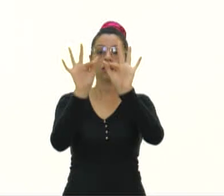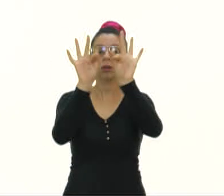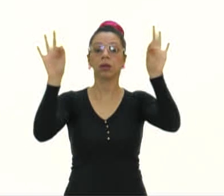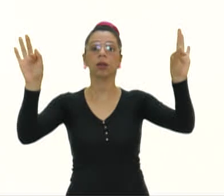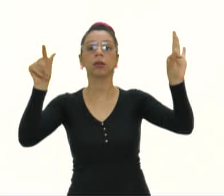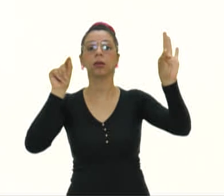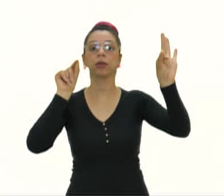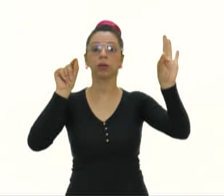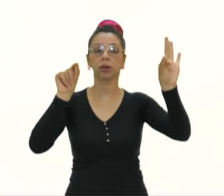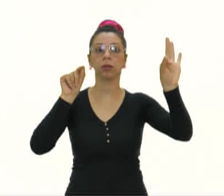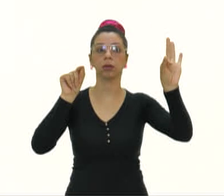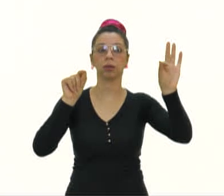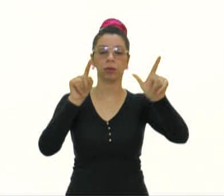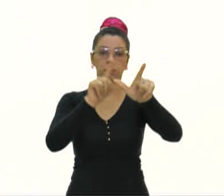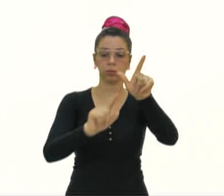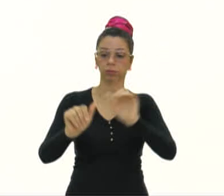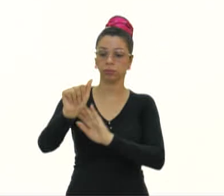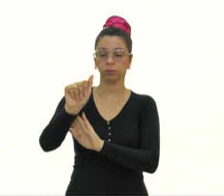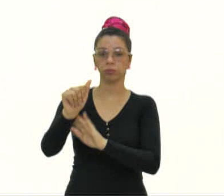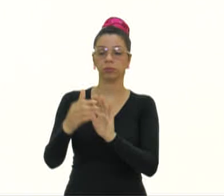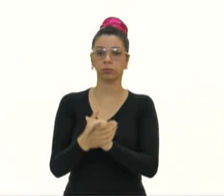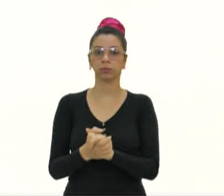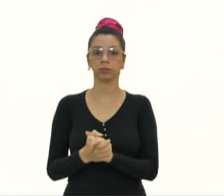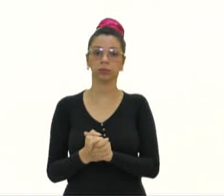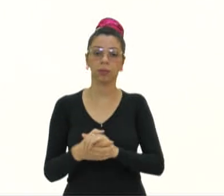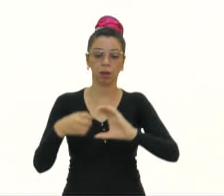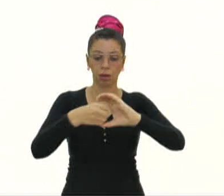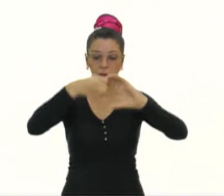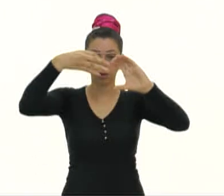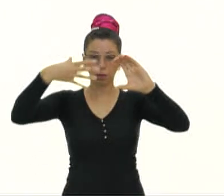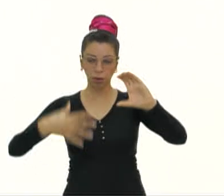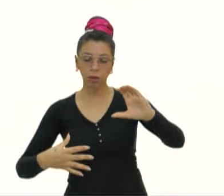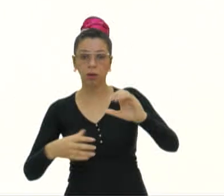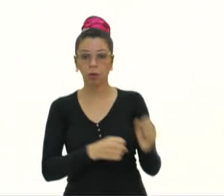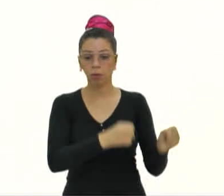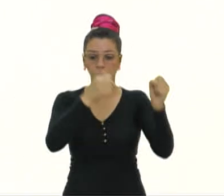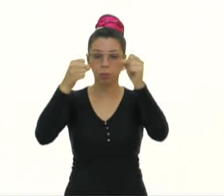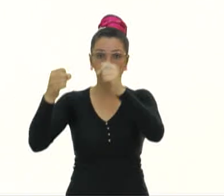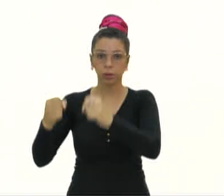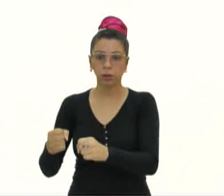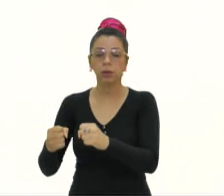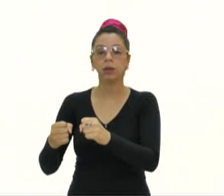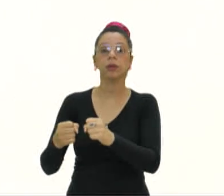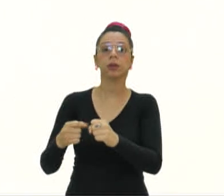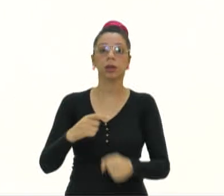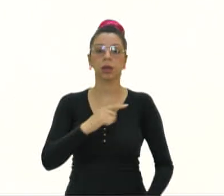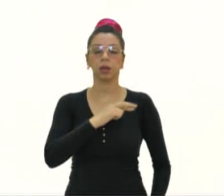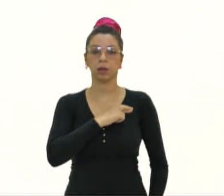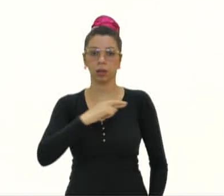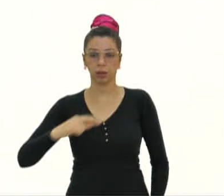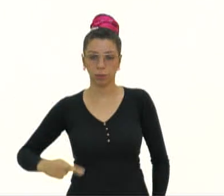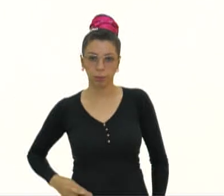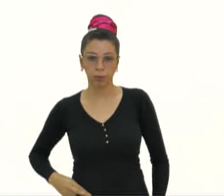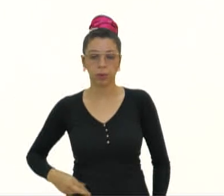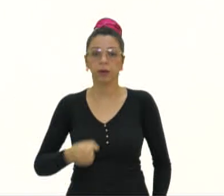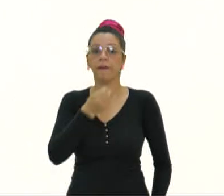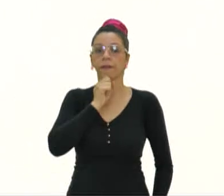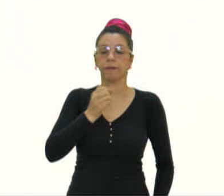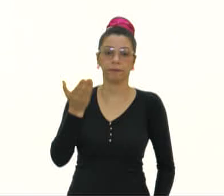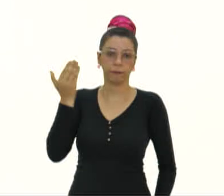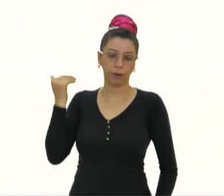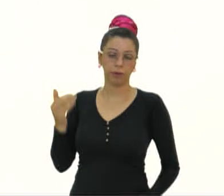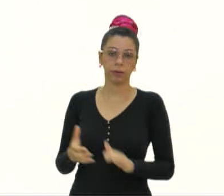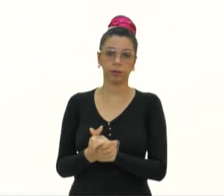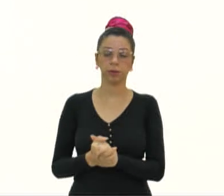Verfort, letra A, caracteriza o poder oligárquico da República Velha. B, faz considerações